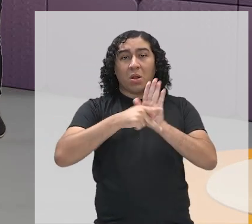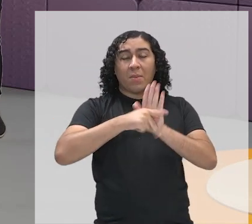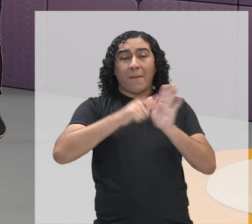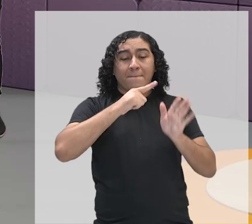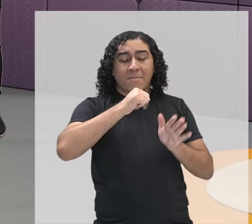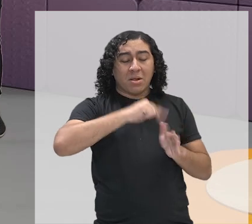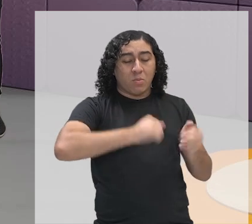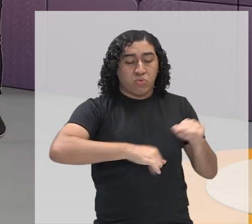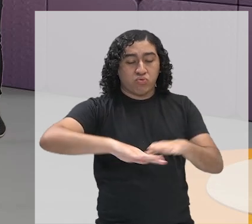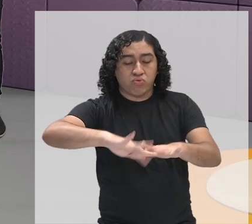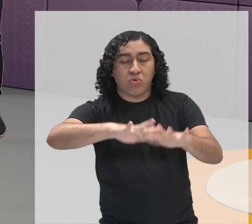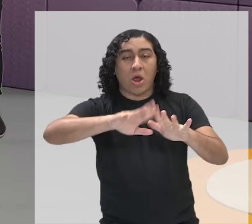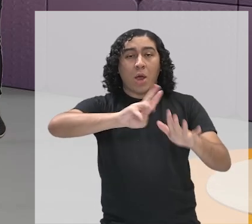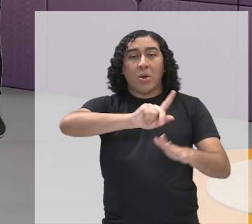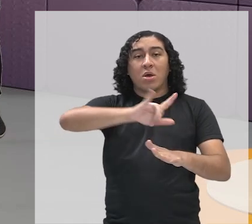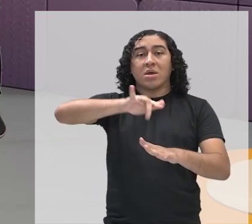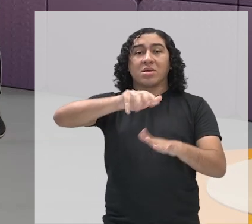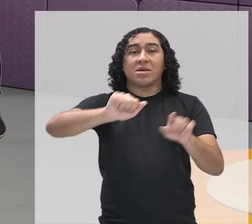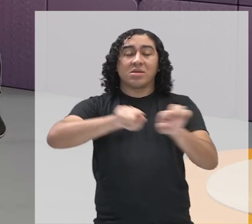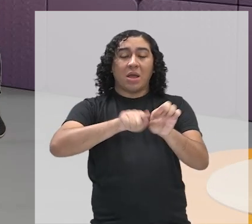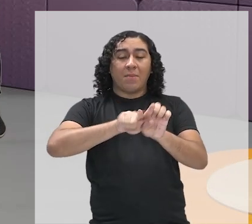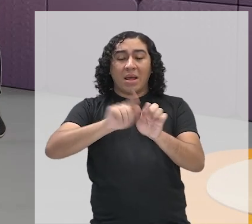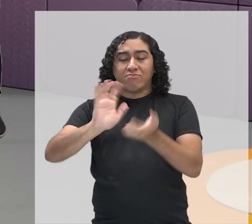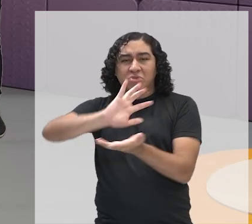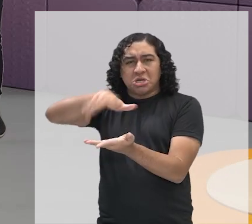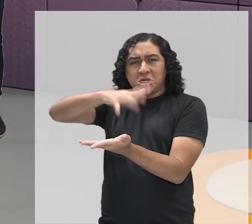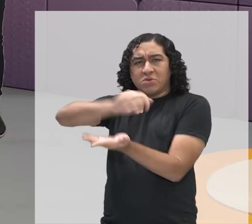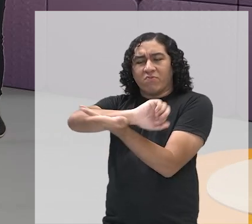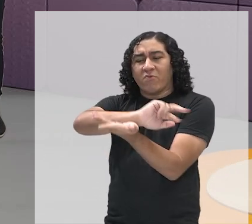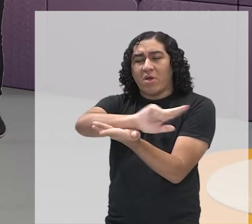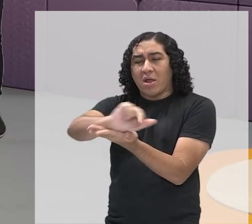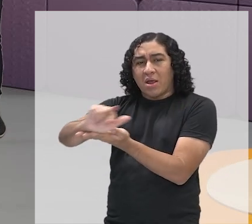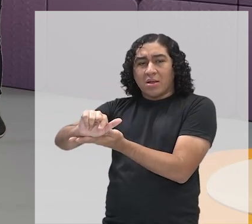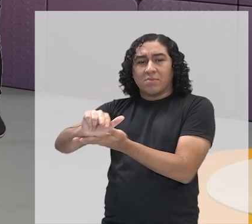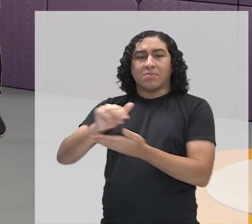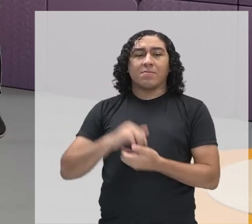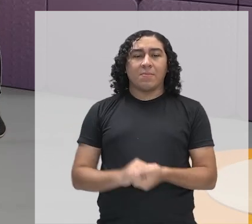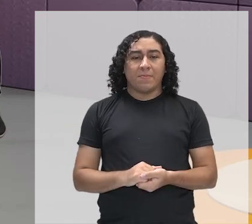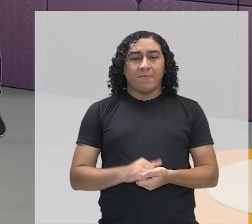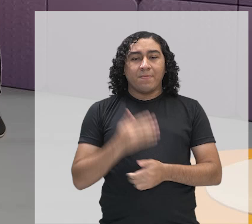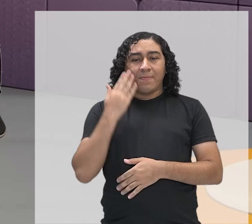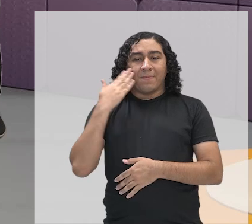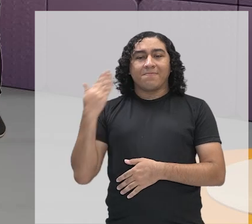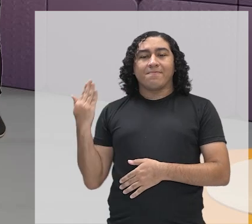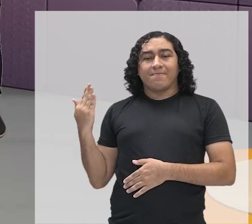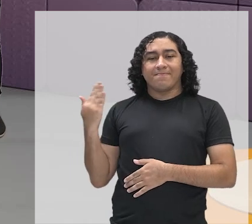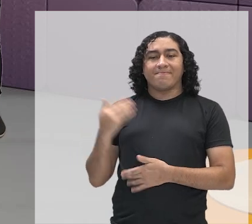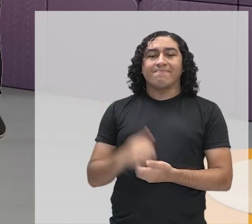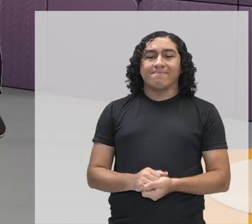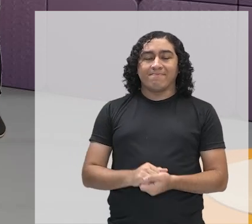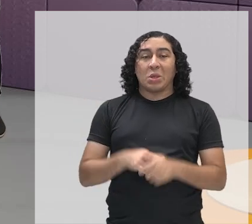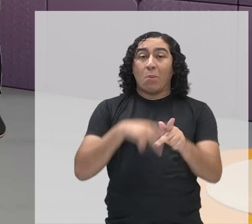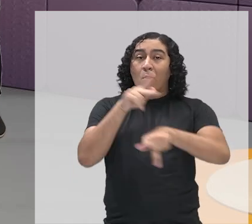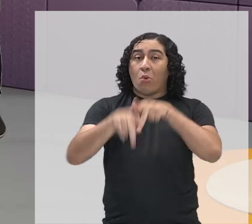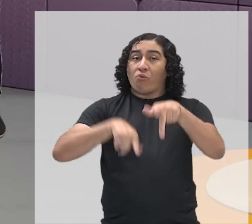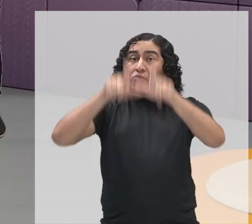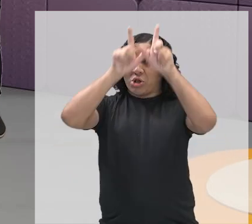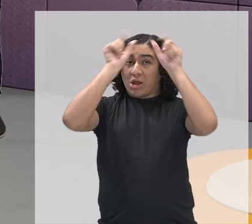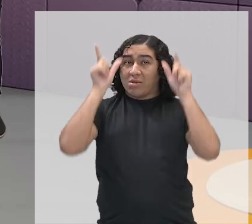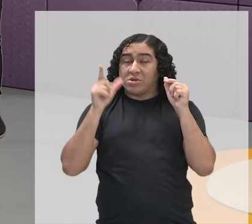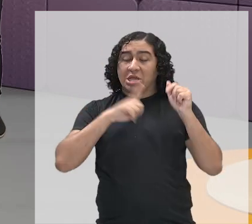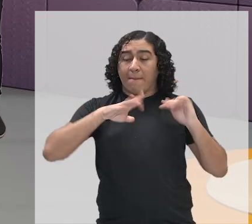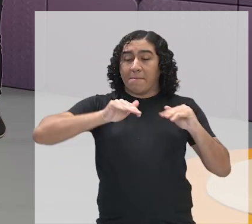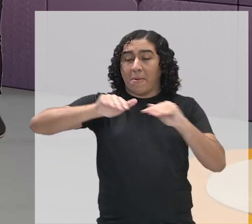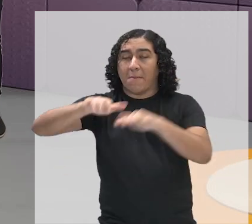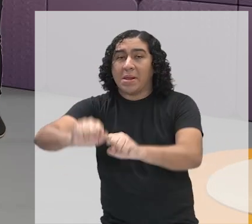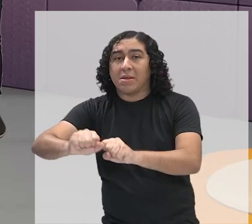um grande número de ilhas situadas à sua volta. Além disso, ao longo do tempo, os gregos ocuparam uma